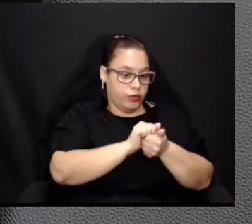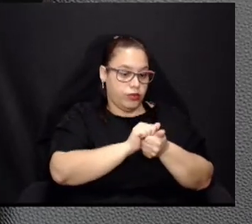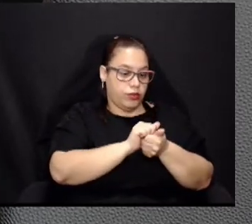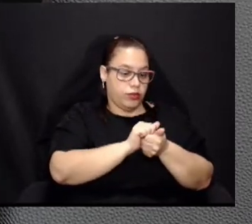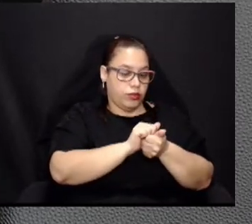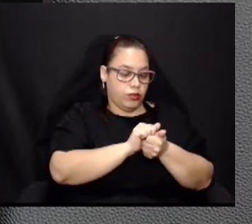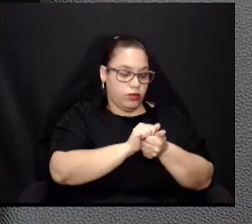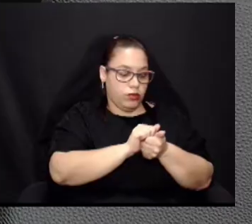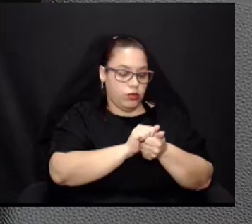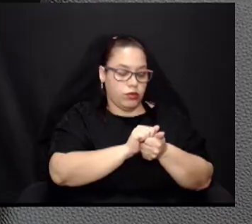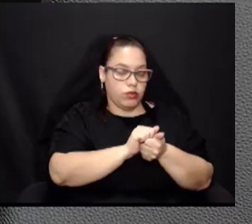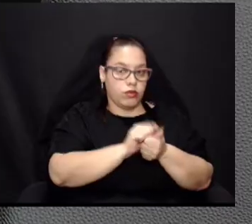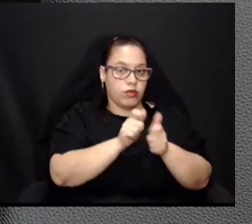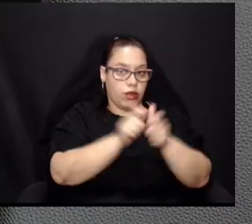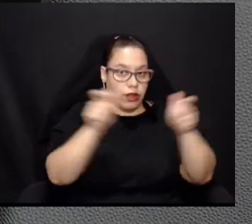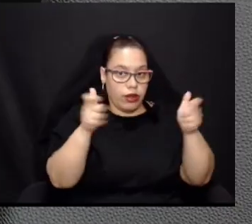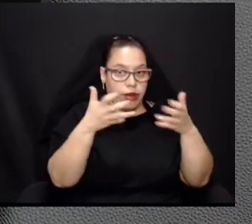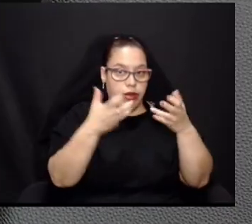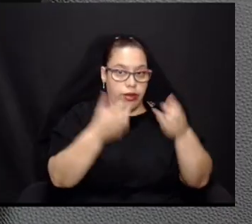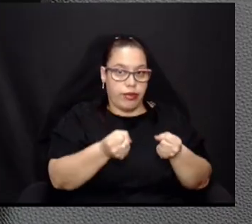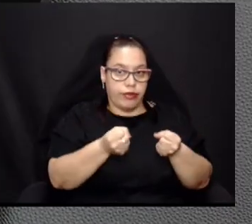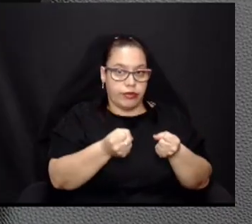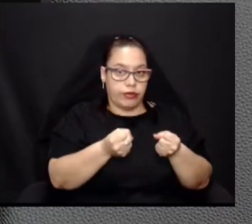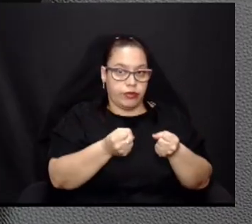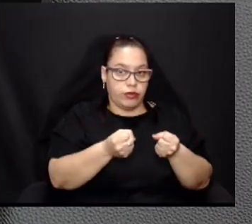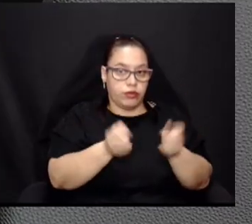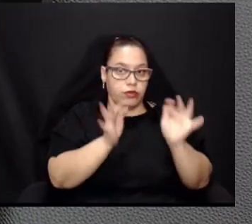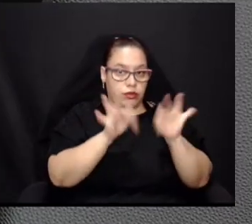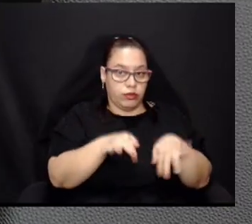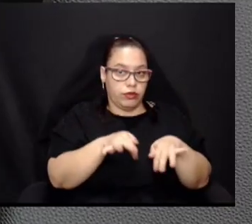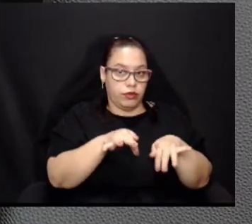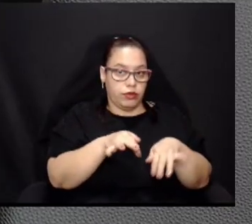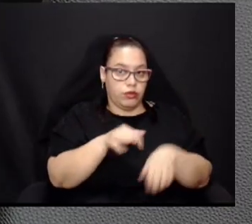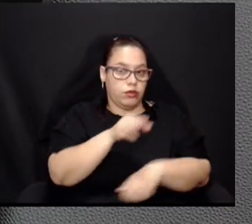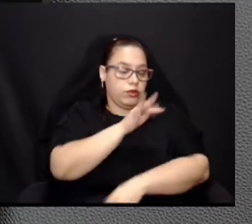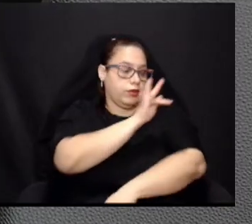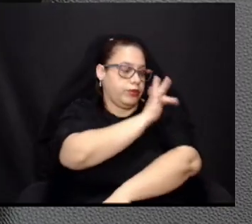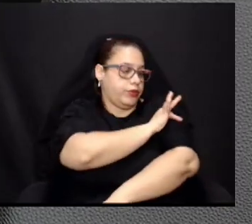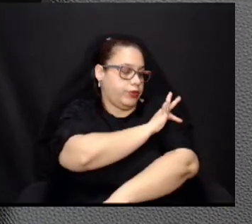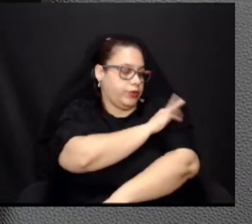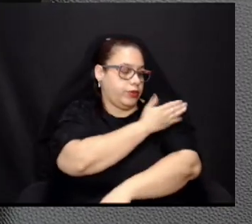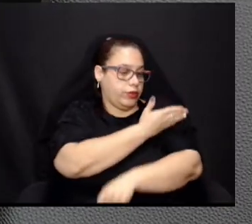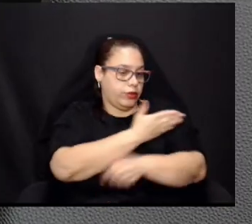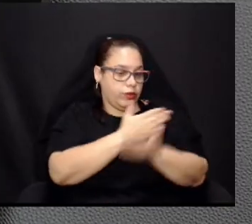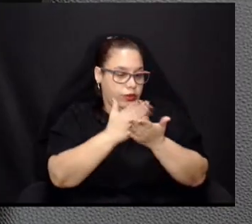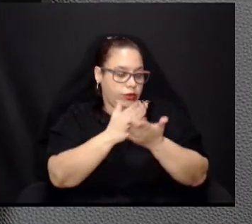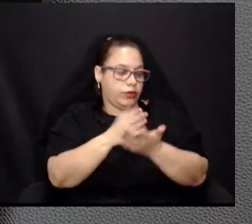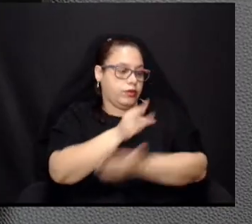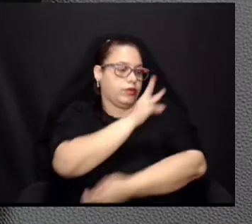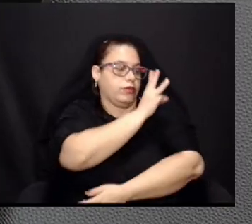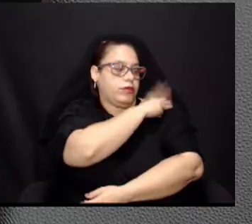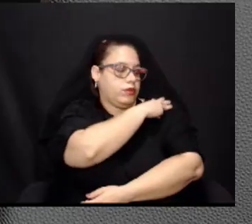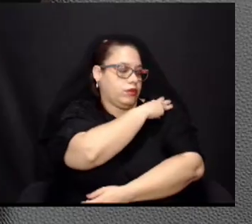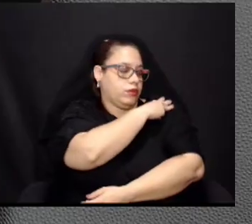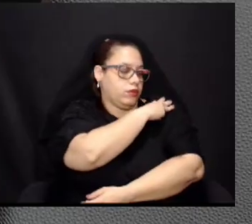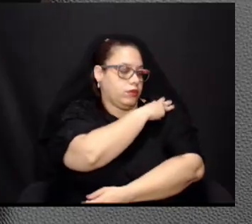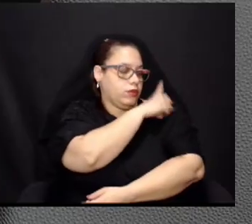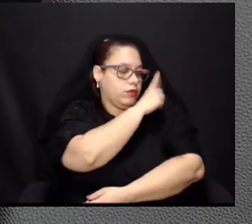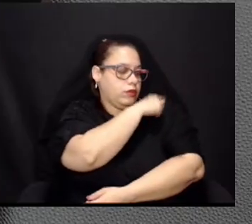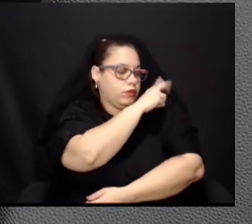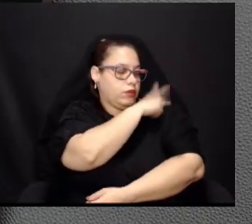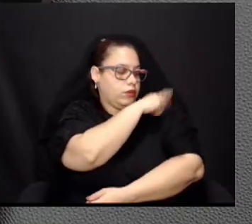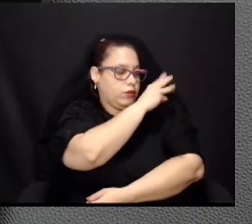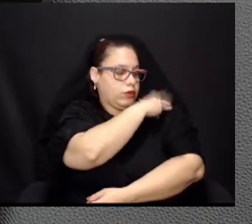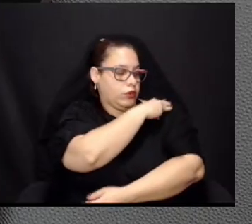que a gente recebe são os anos finais do fundamental e o começo do ensino médio, porque geralmente eles já têm aí um conteúdo